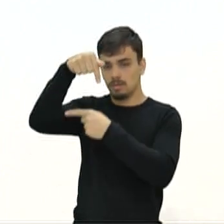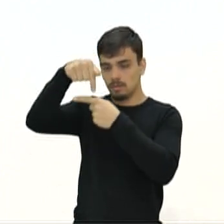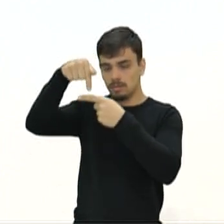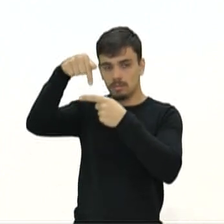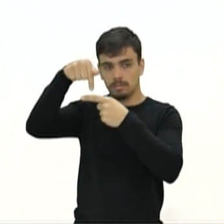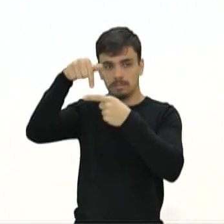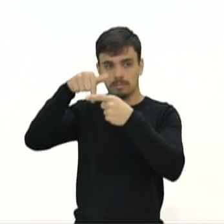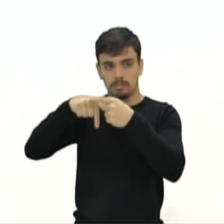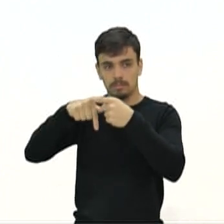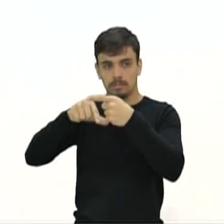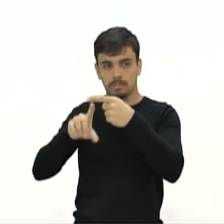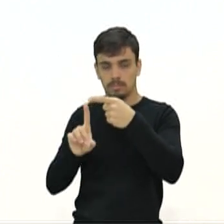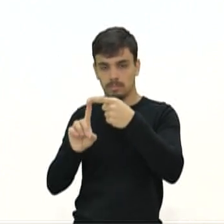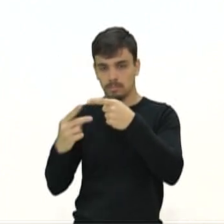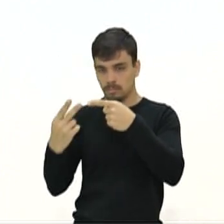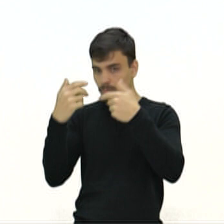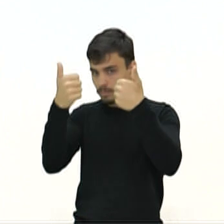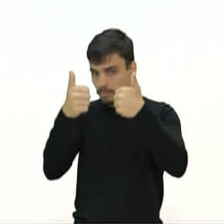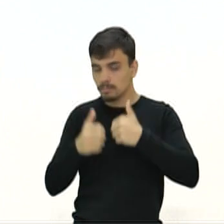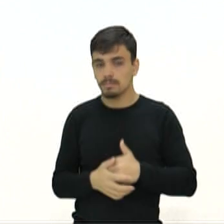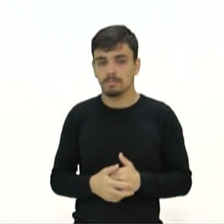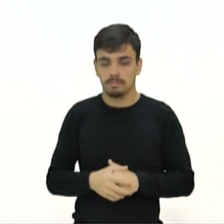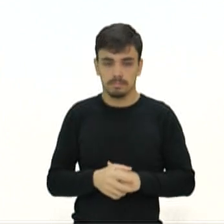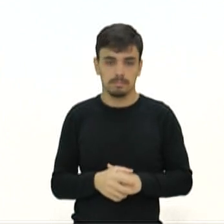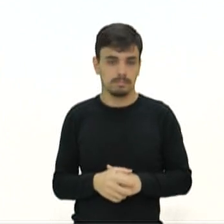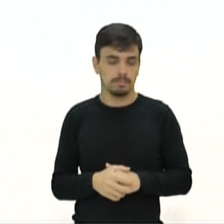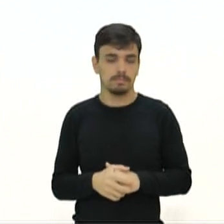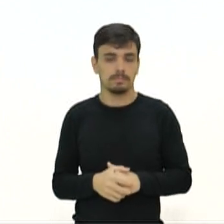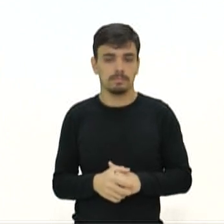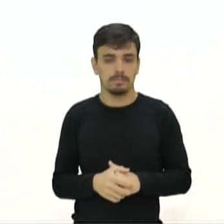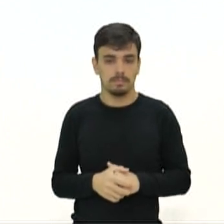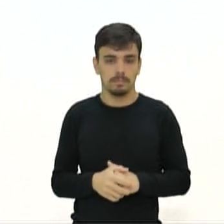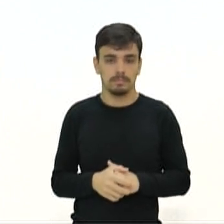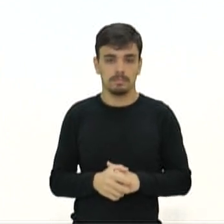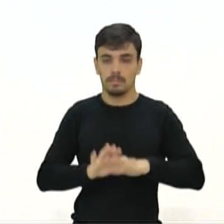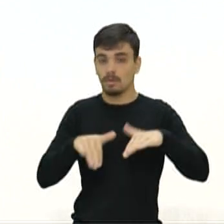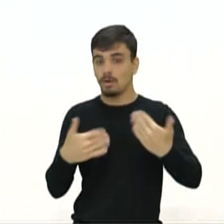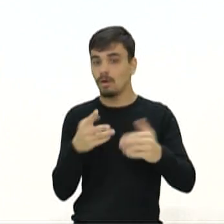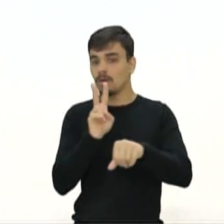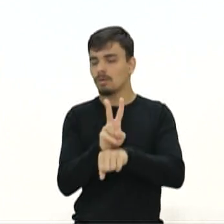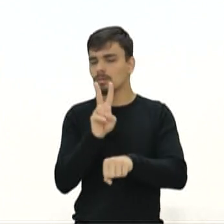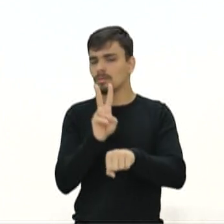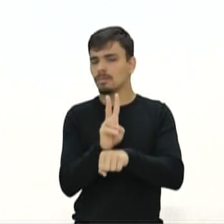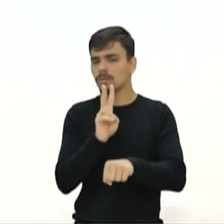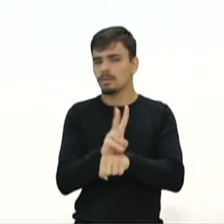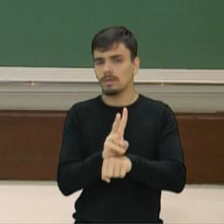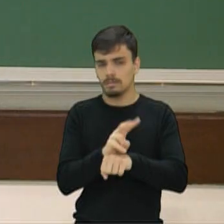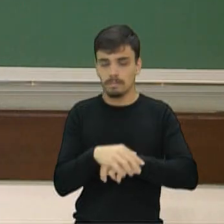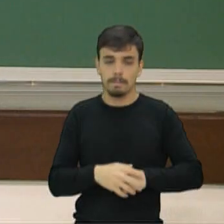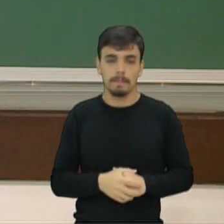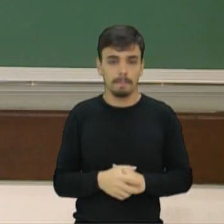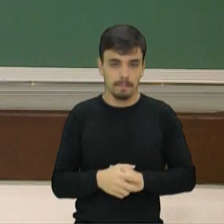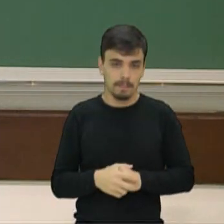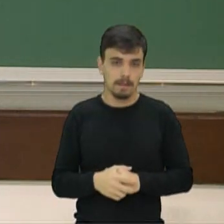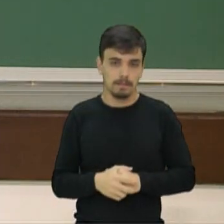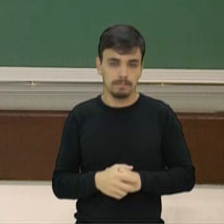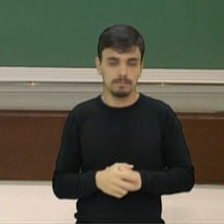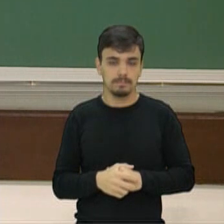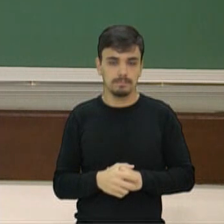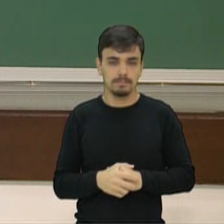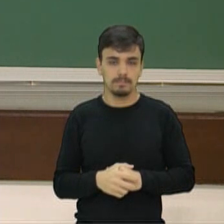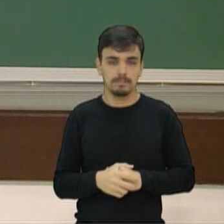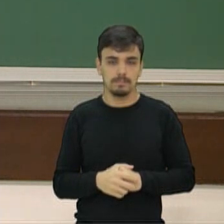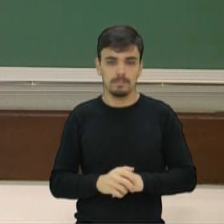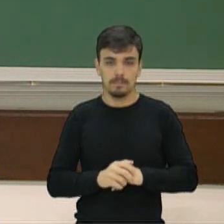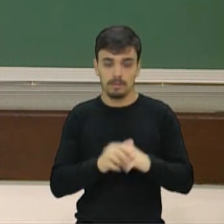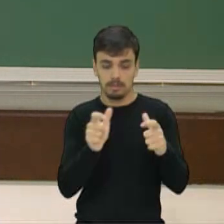pela distância ao quadrado. Beleza? Beleza? Pessoal, tome um grande cuidado. Ei, tome cuidado. Pessoal,